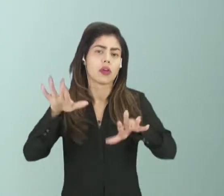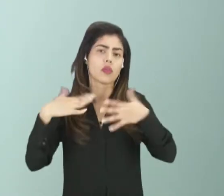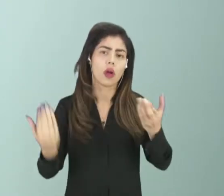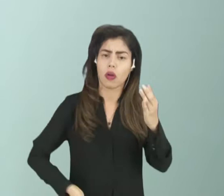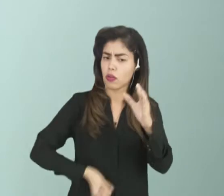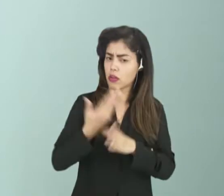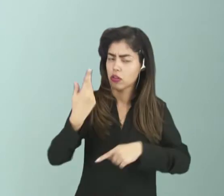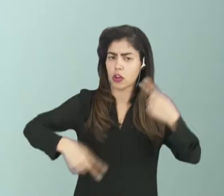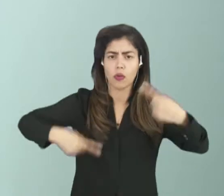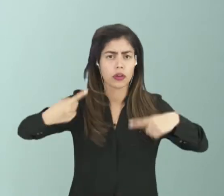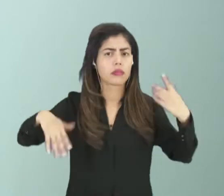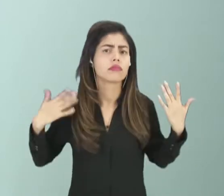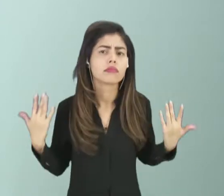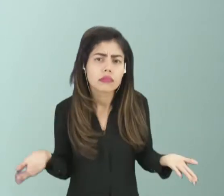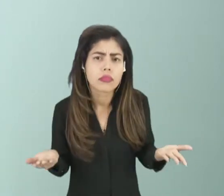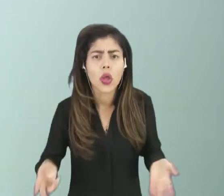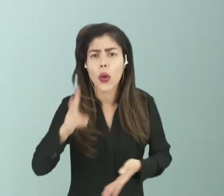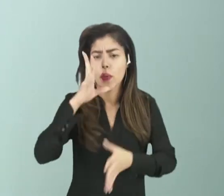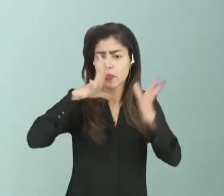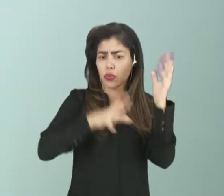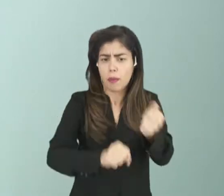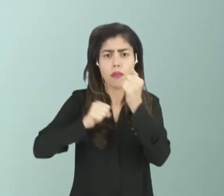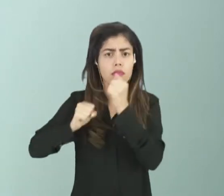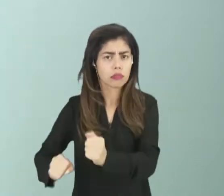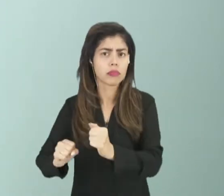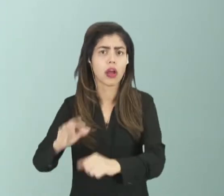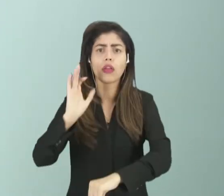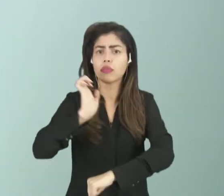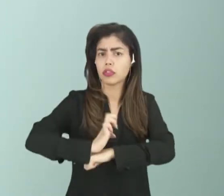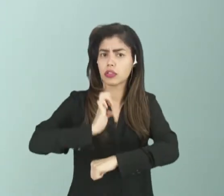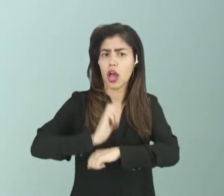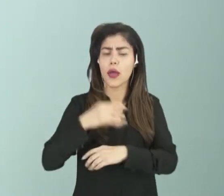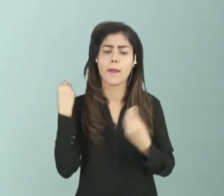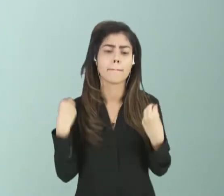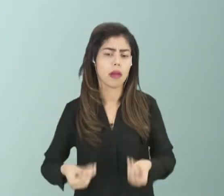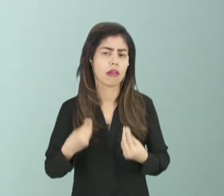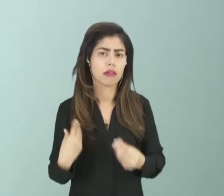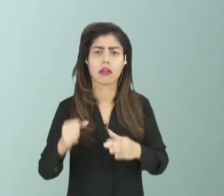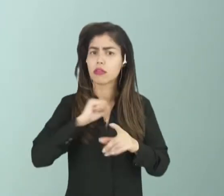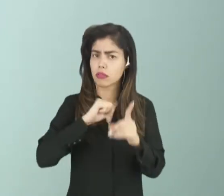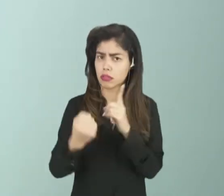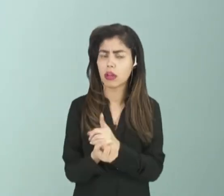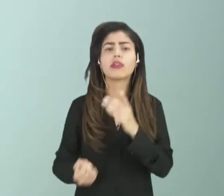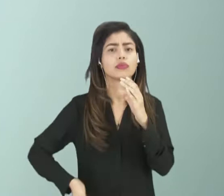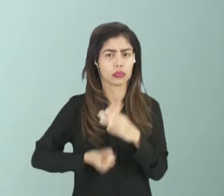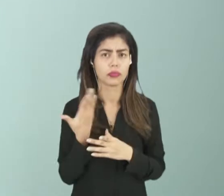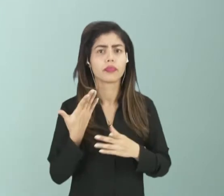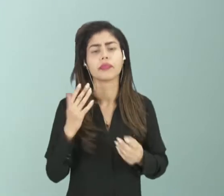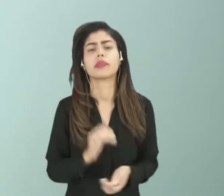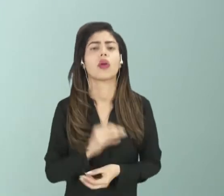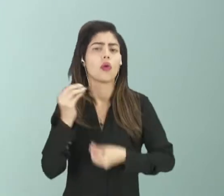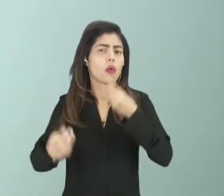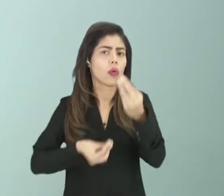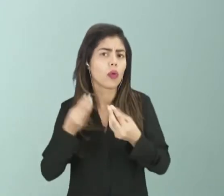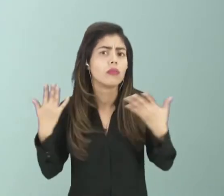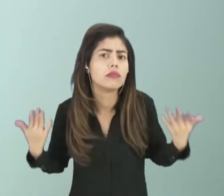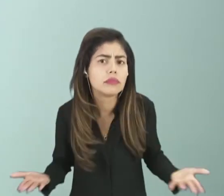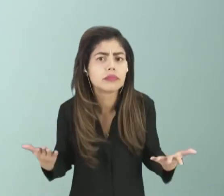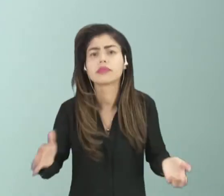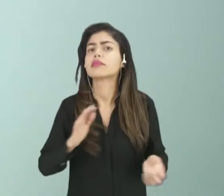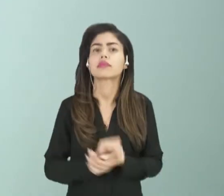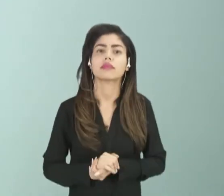da política? Qual é a origem do poder do Estado? Para que a sociedade existe? Como ela passou a existir? Isso